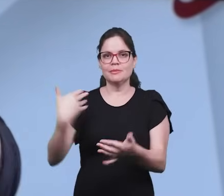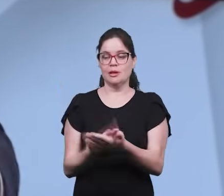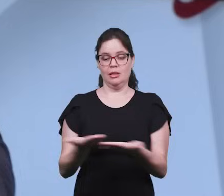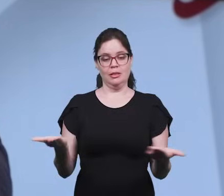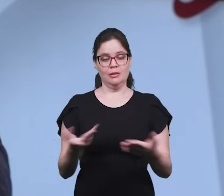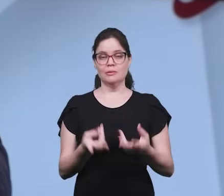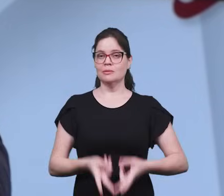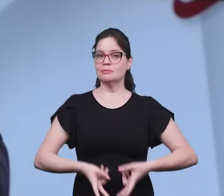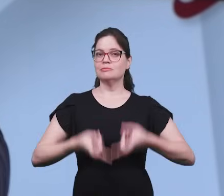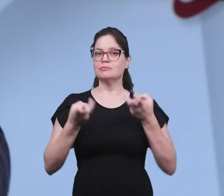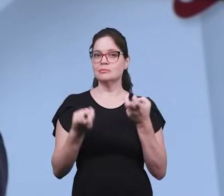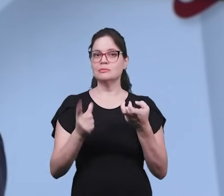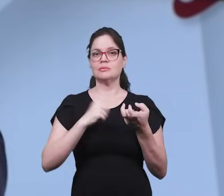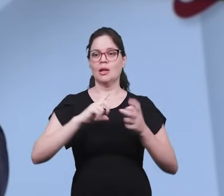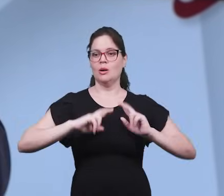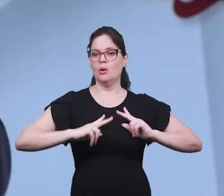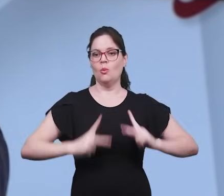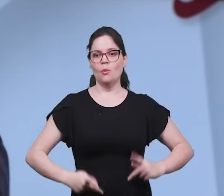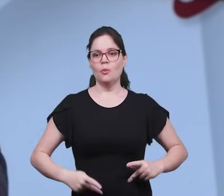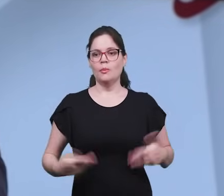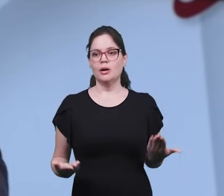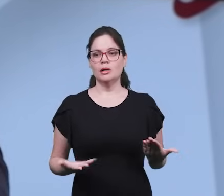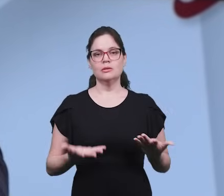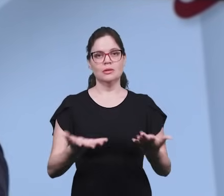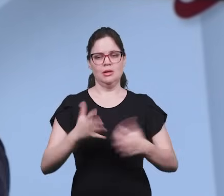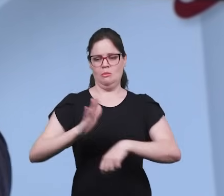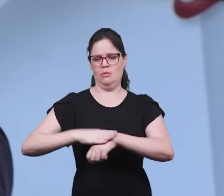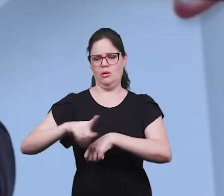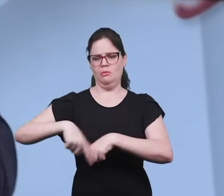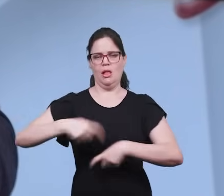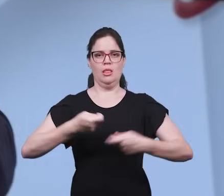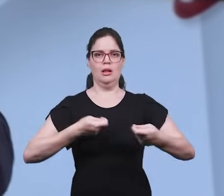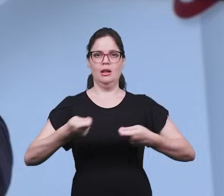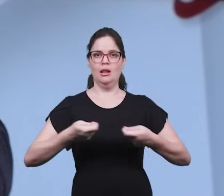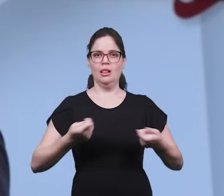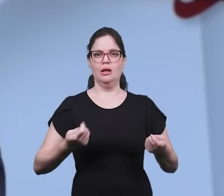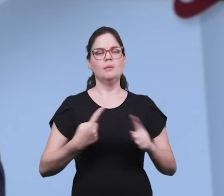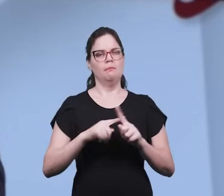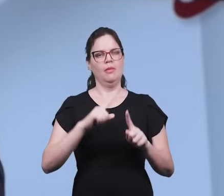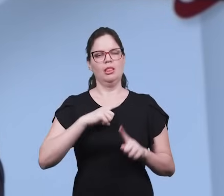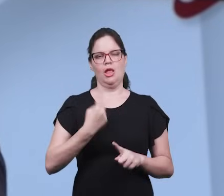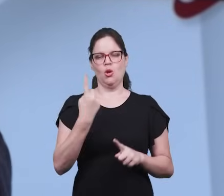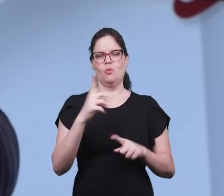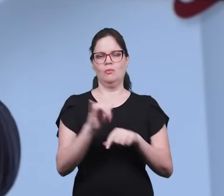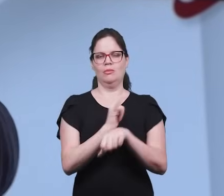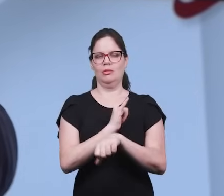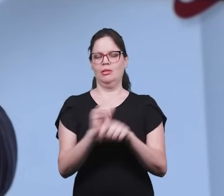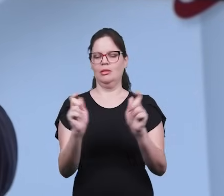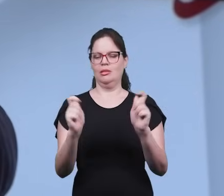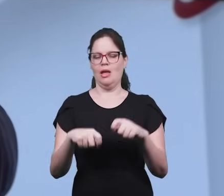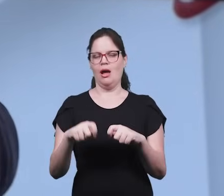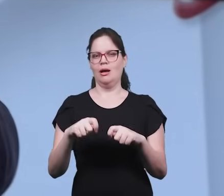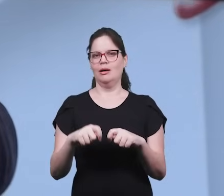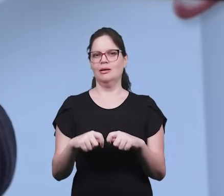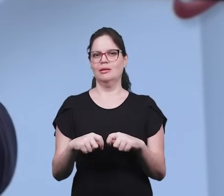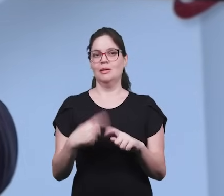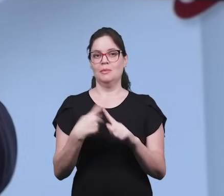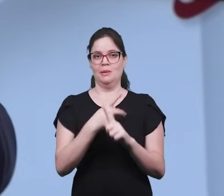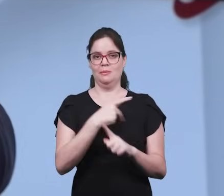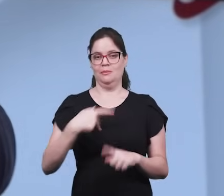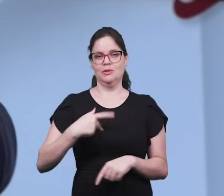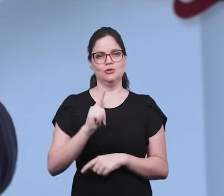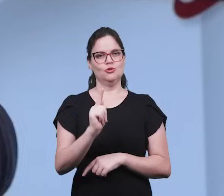seus governos, o homem com as suas questões. Mas há uma saída. O pastor Gedeuti falou que o homem